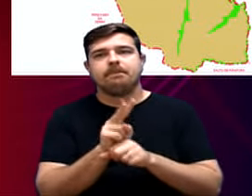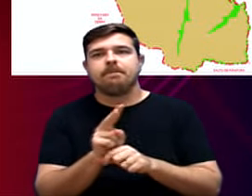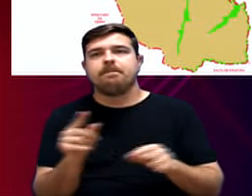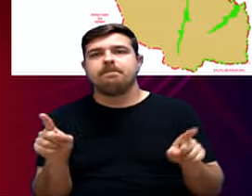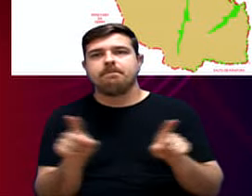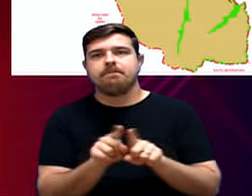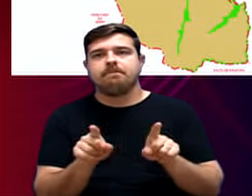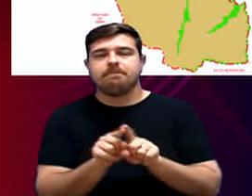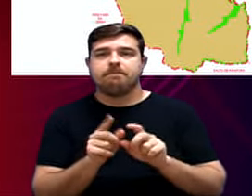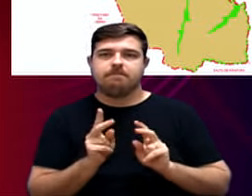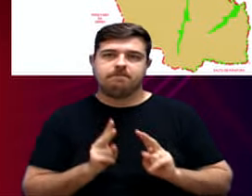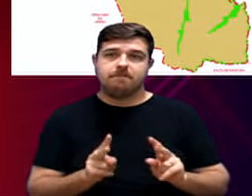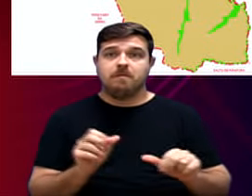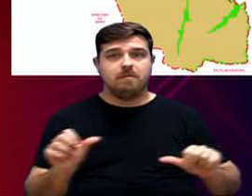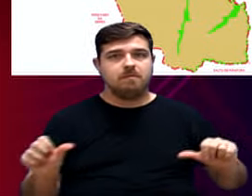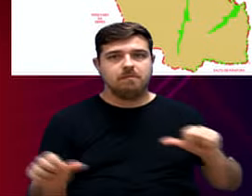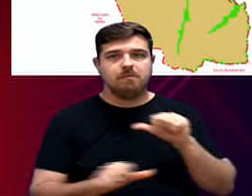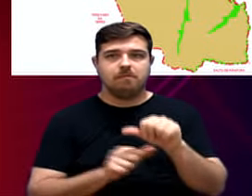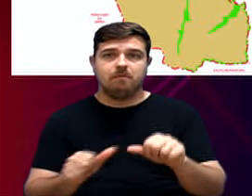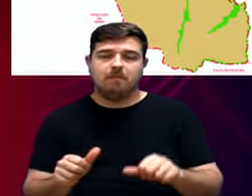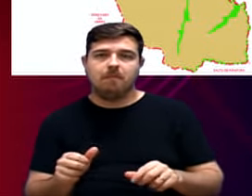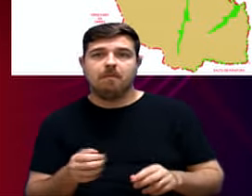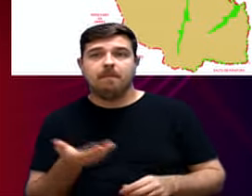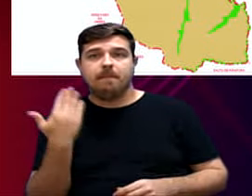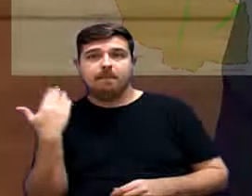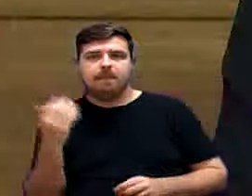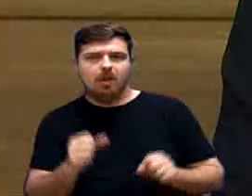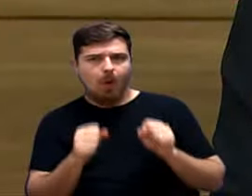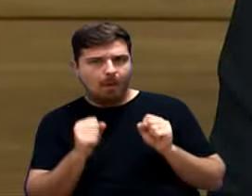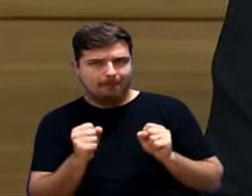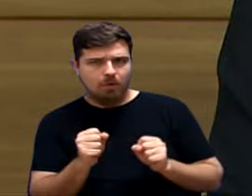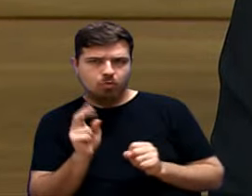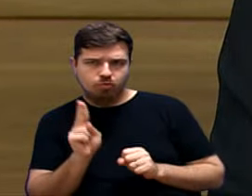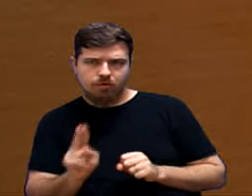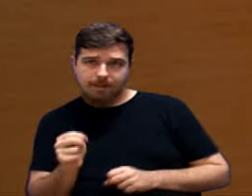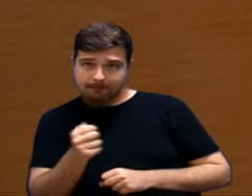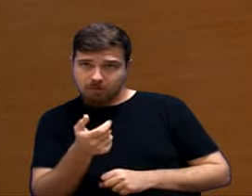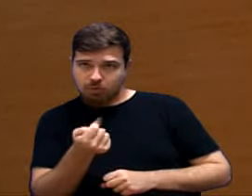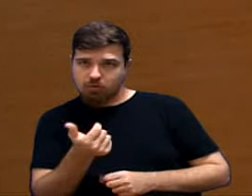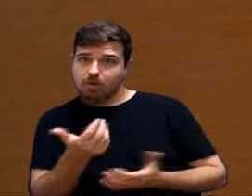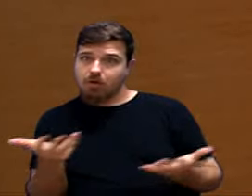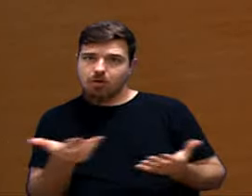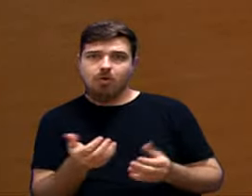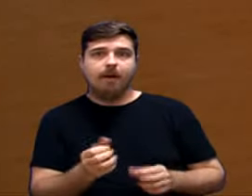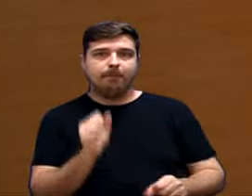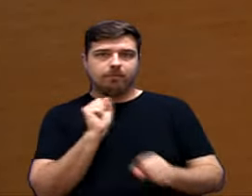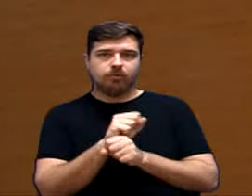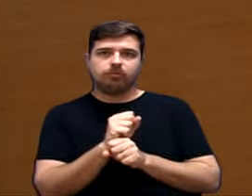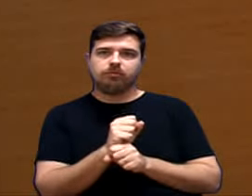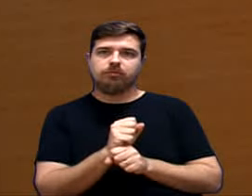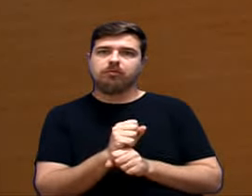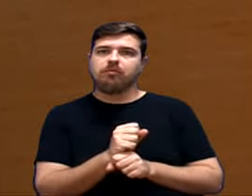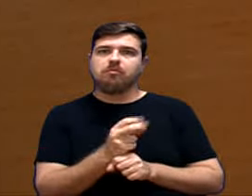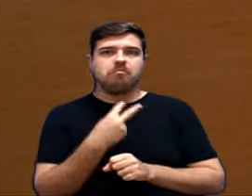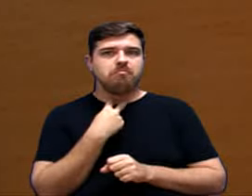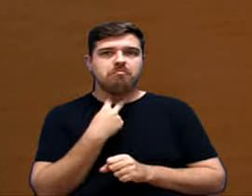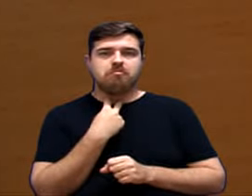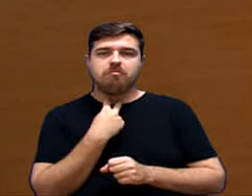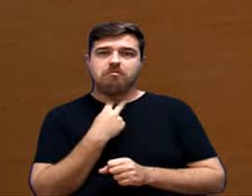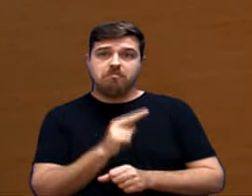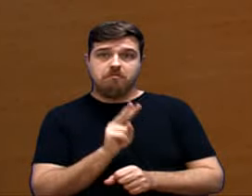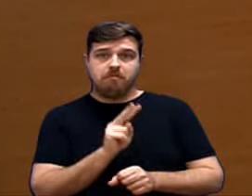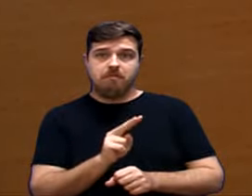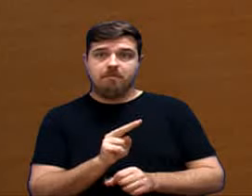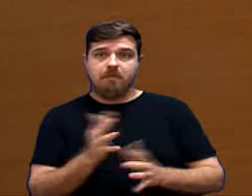troca onde você tinha áreas que tinha alguma permissão ainda que rest itas a gente acaba congelando essas áreas né então a gente acaba